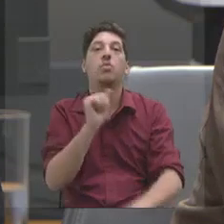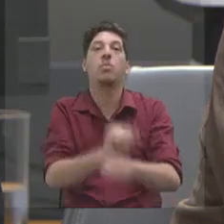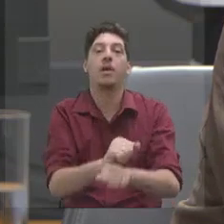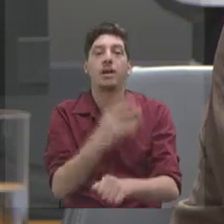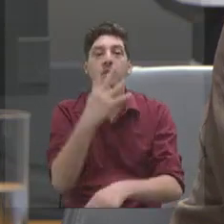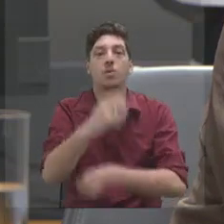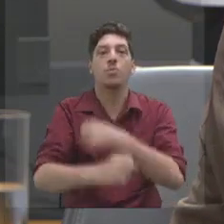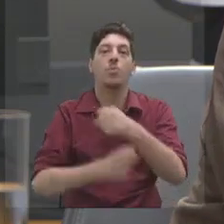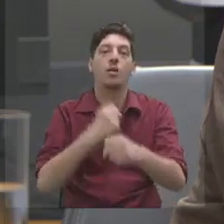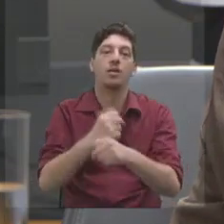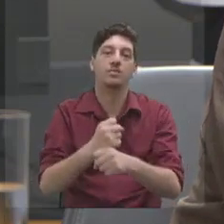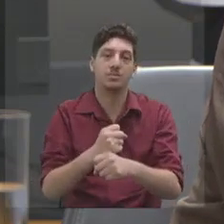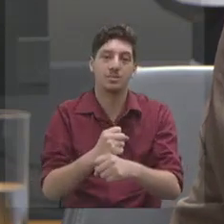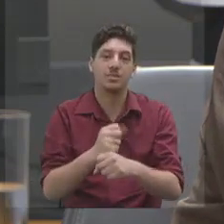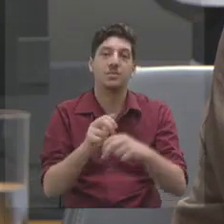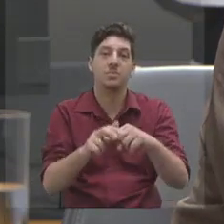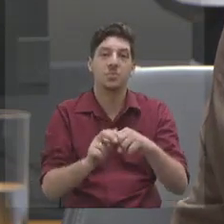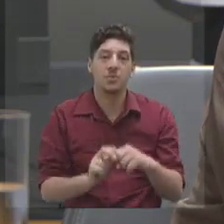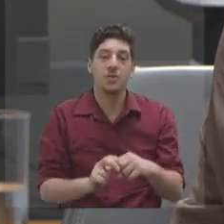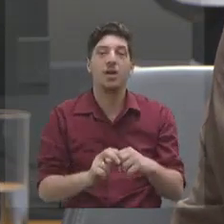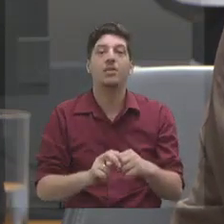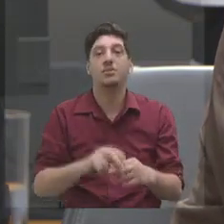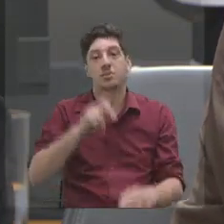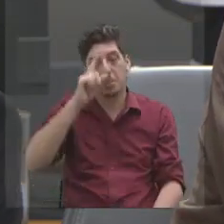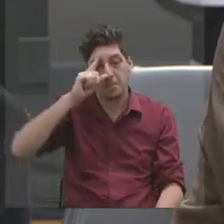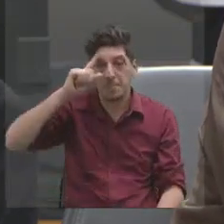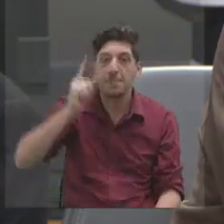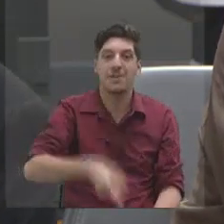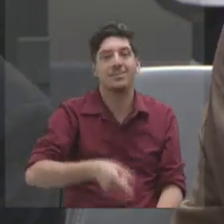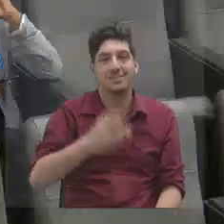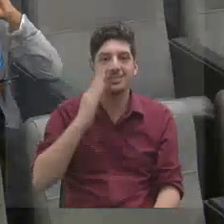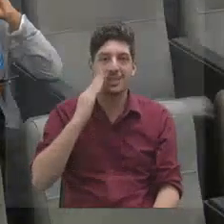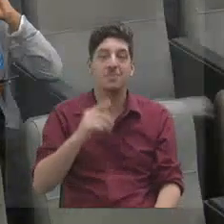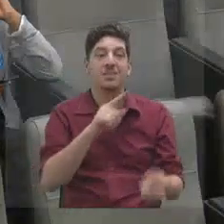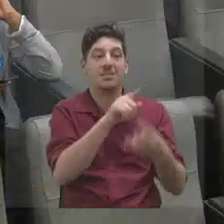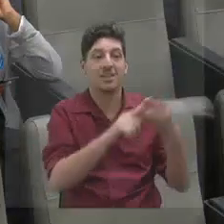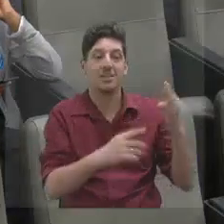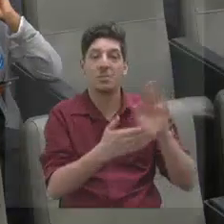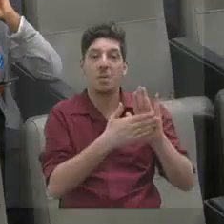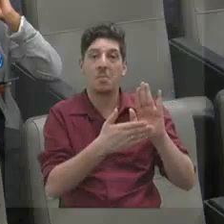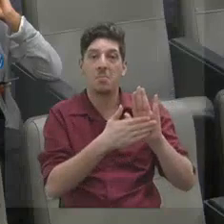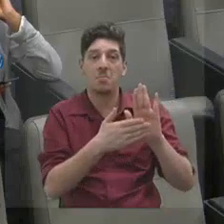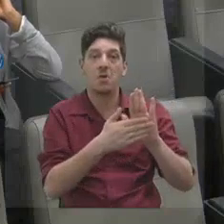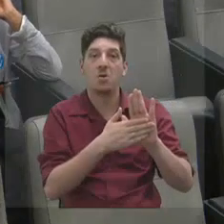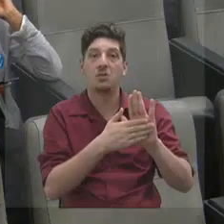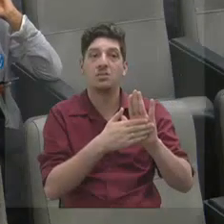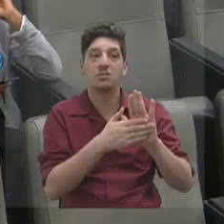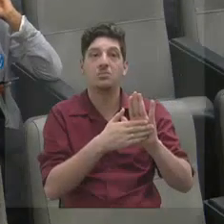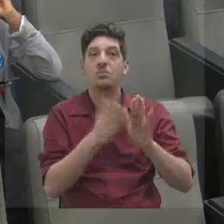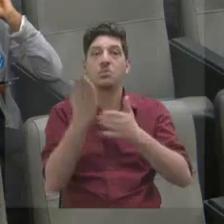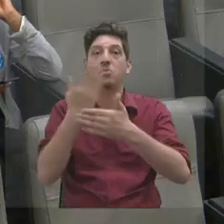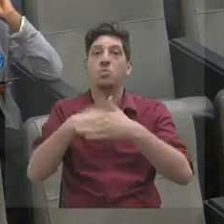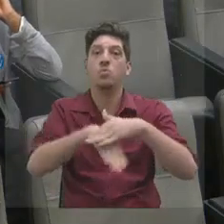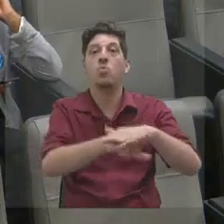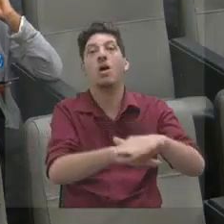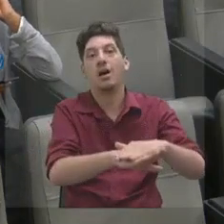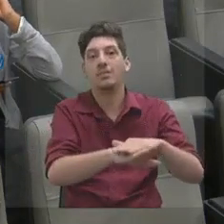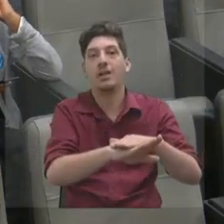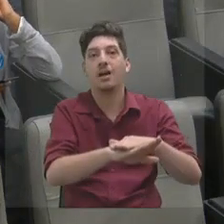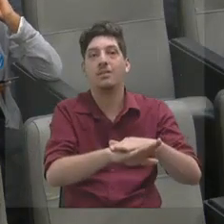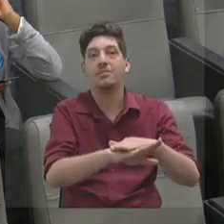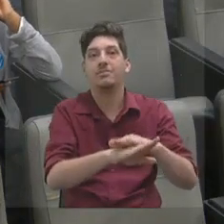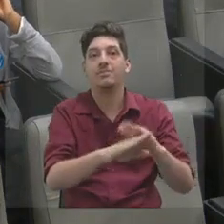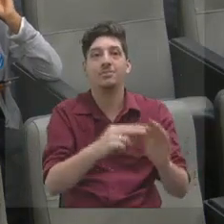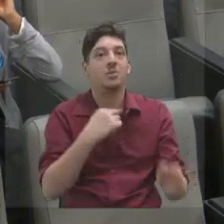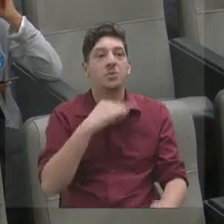por força de uma liminar três propostas apresentadas ficaram dentro de um cofre sem poder serem abertas